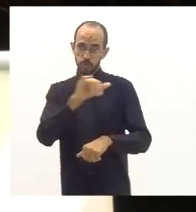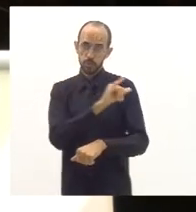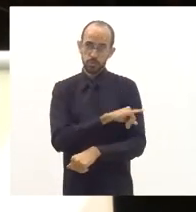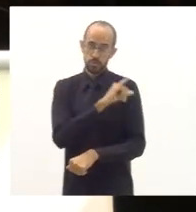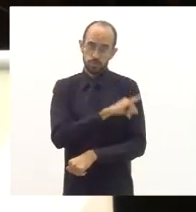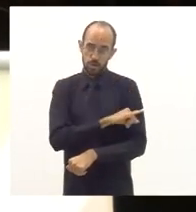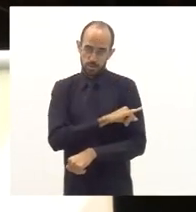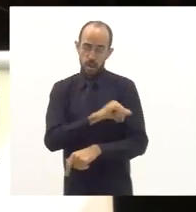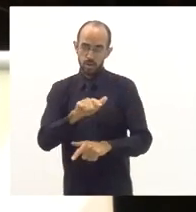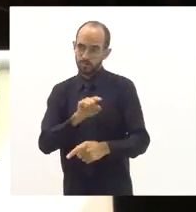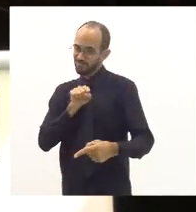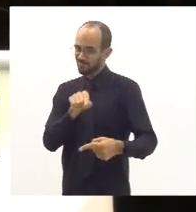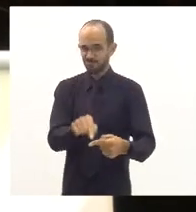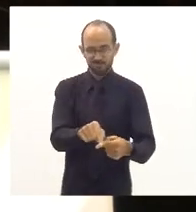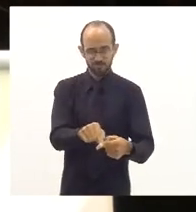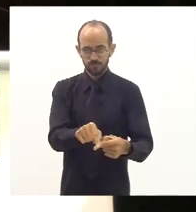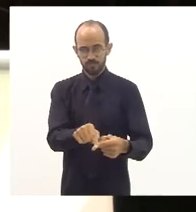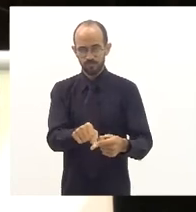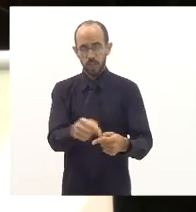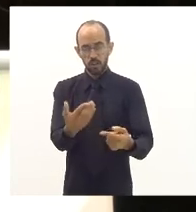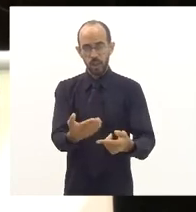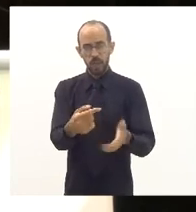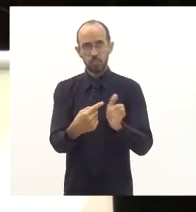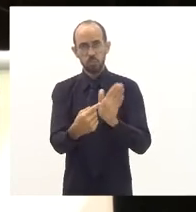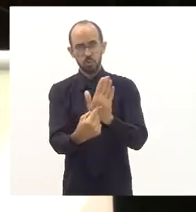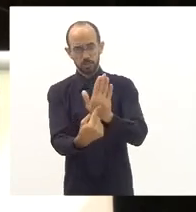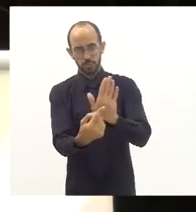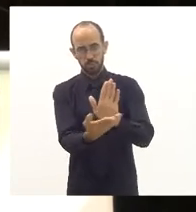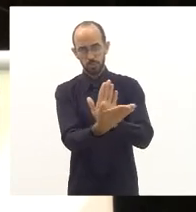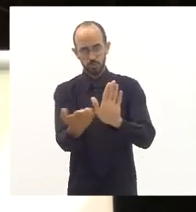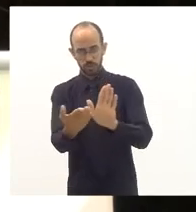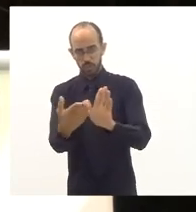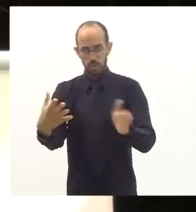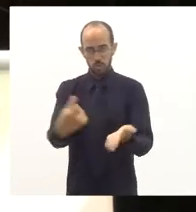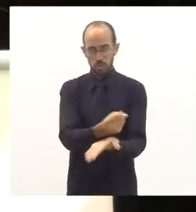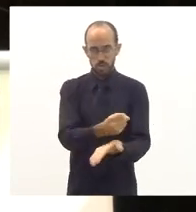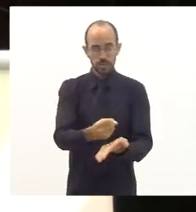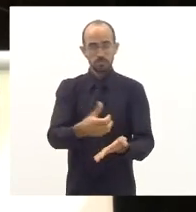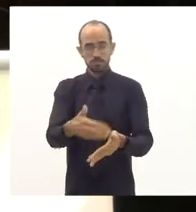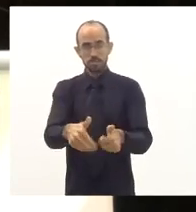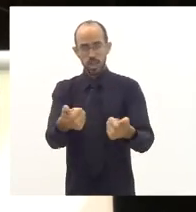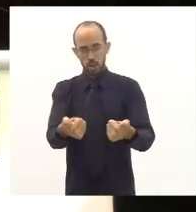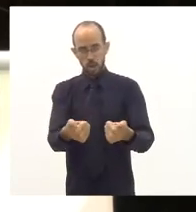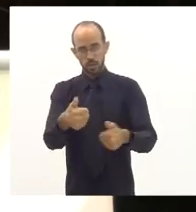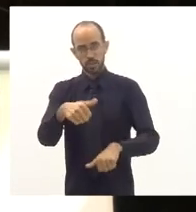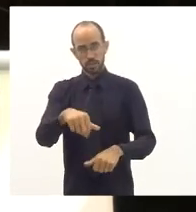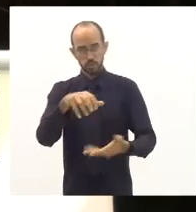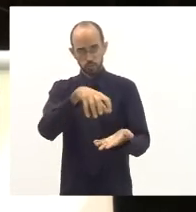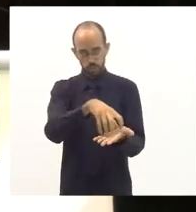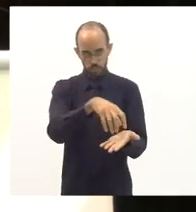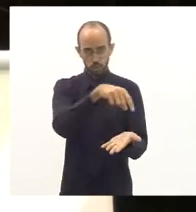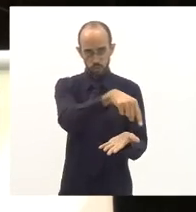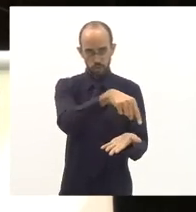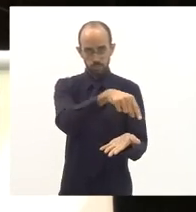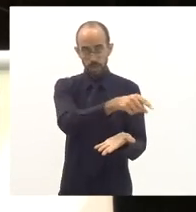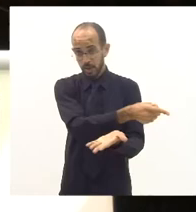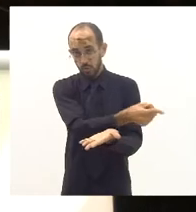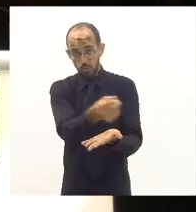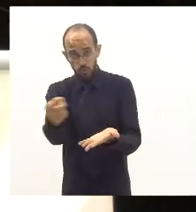deixar aqui registrado para vocês as mais recentes conquistas e atuação do Nudiverses para que vocês possam